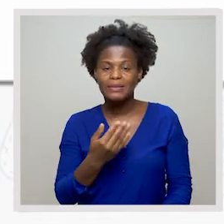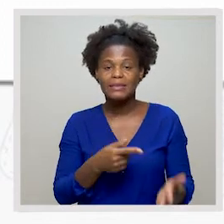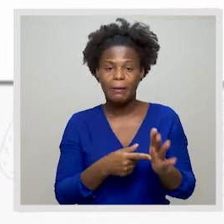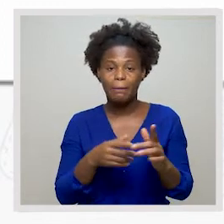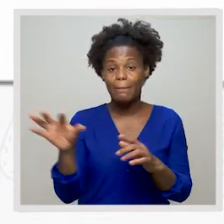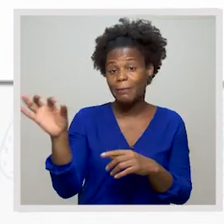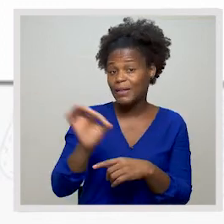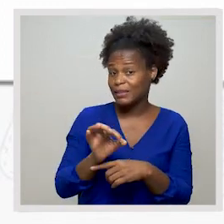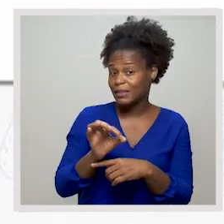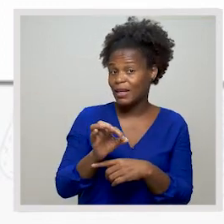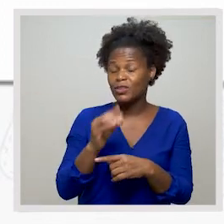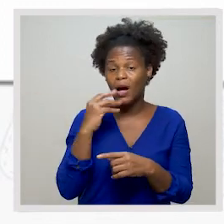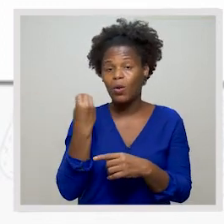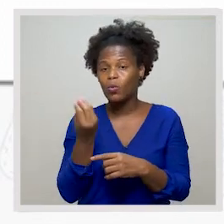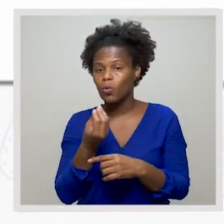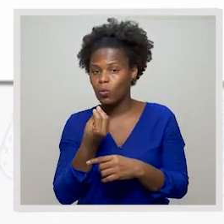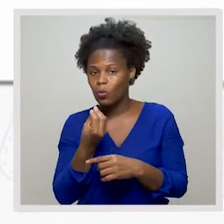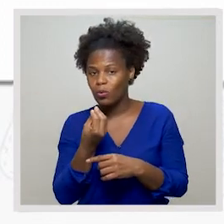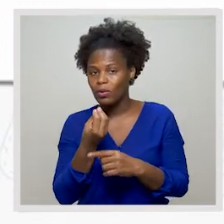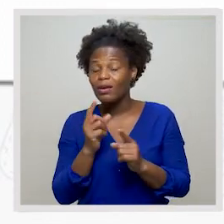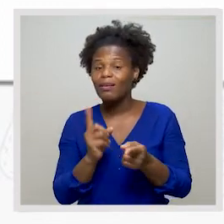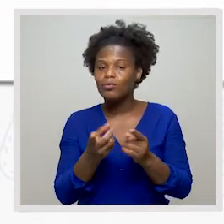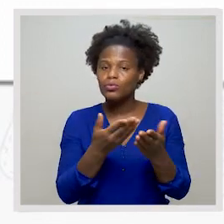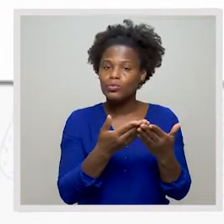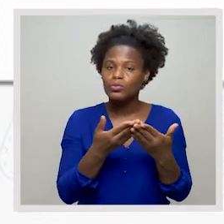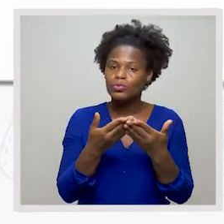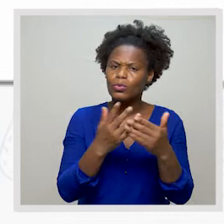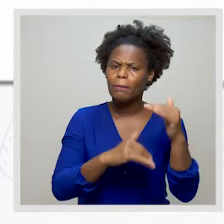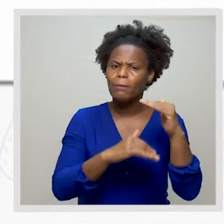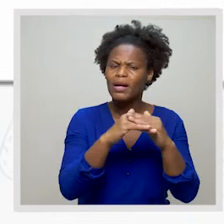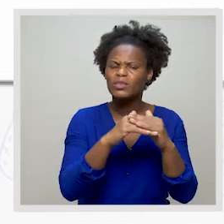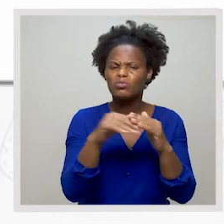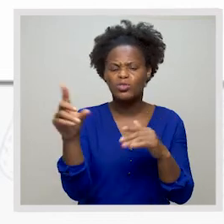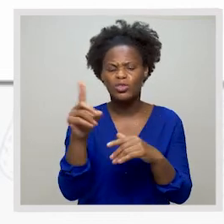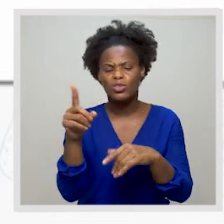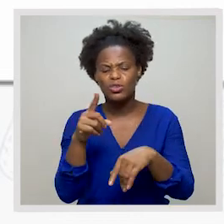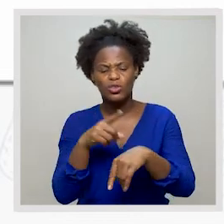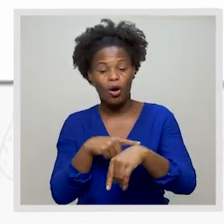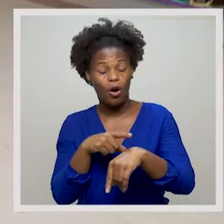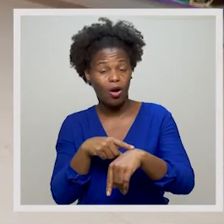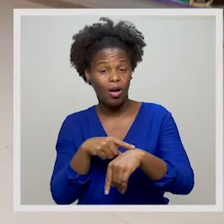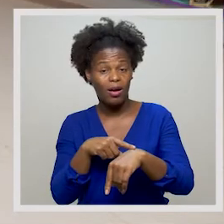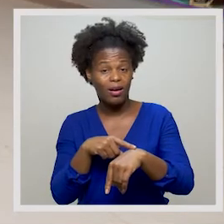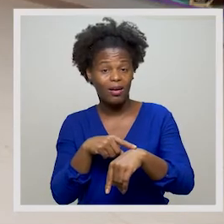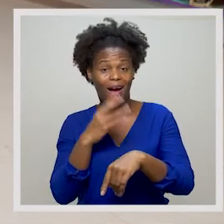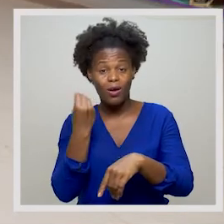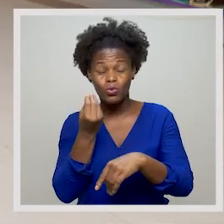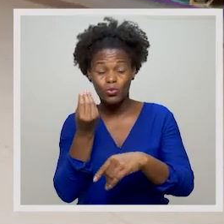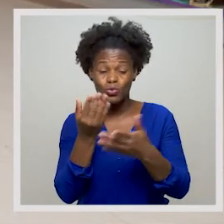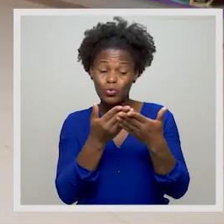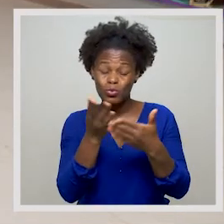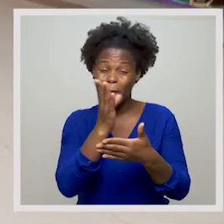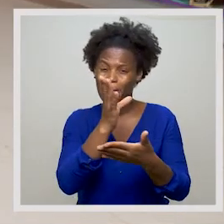a percentagem de alunos que estudam no máximo 6 horas. No máximo 6 horas,